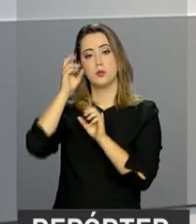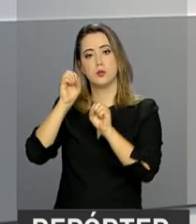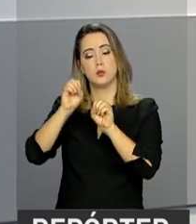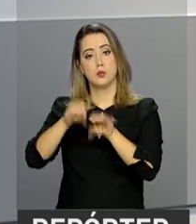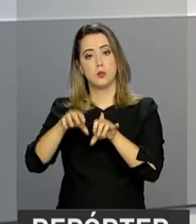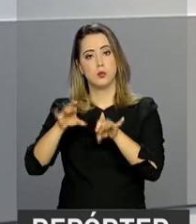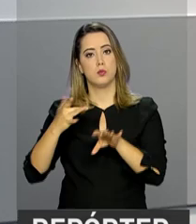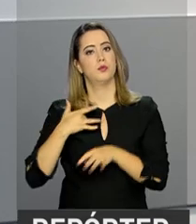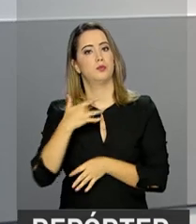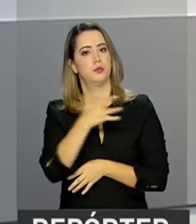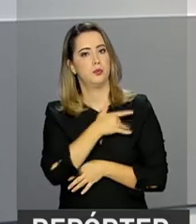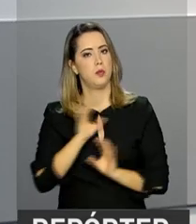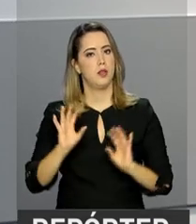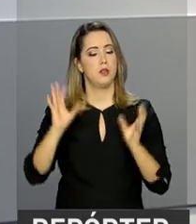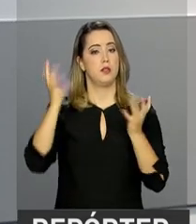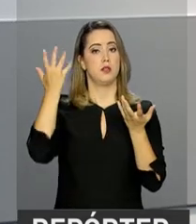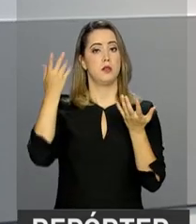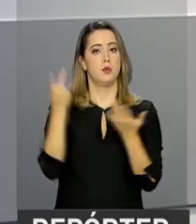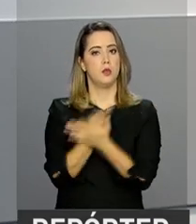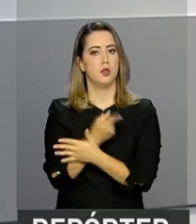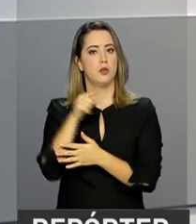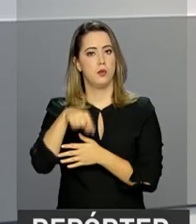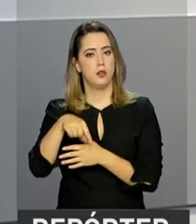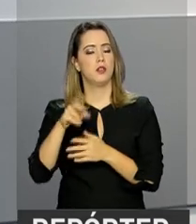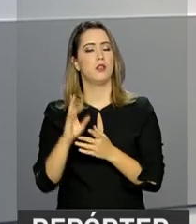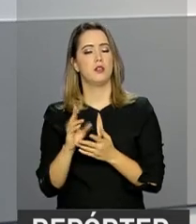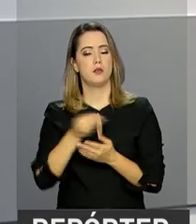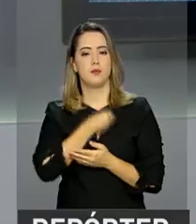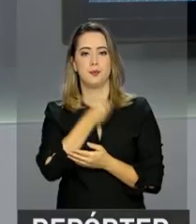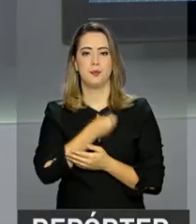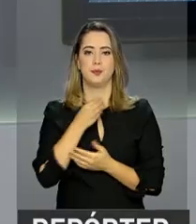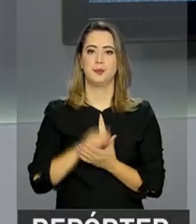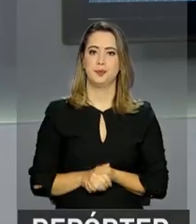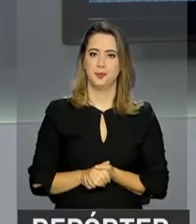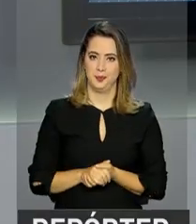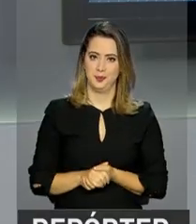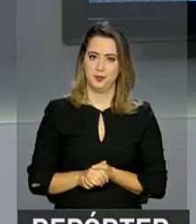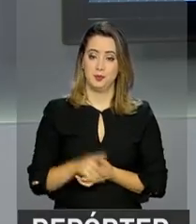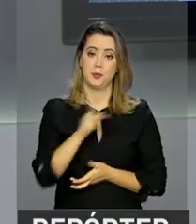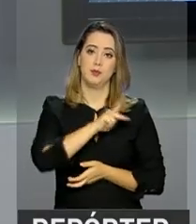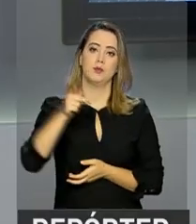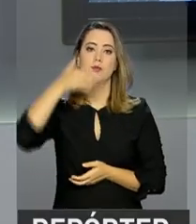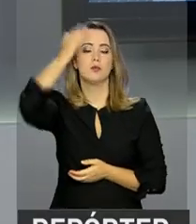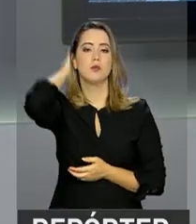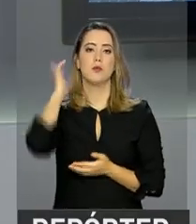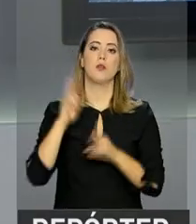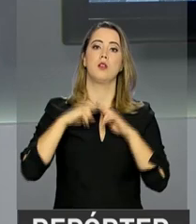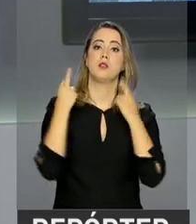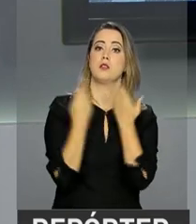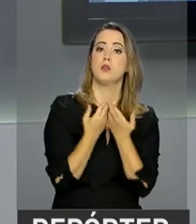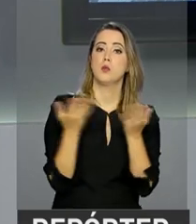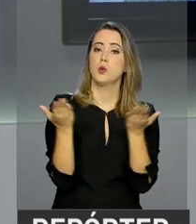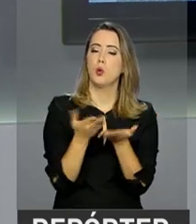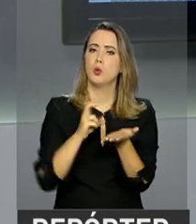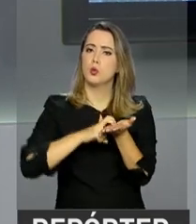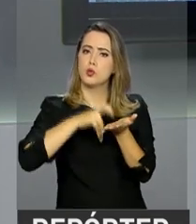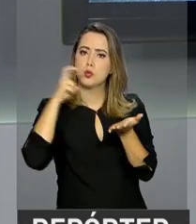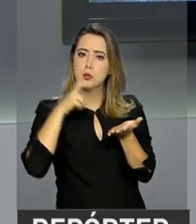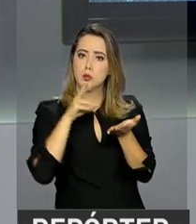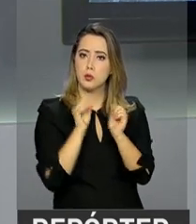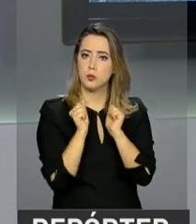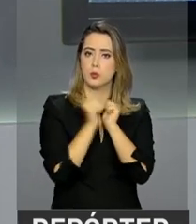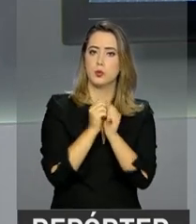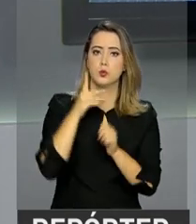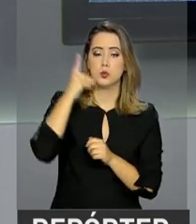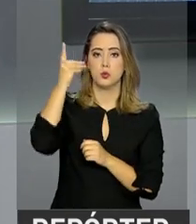A cerimônia será transmitida ao vivo pela TV NBR. E o presidente Michel Temer se reuniu pela manhã com deputados da base aliada